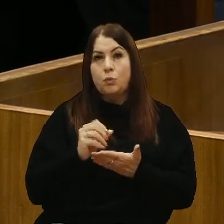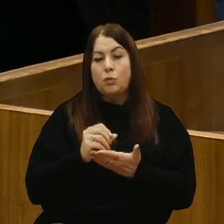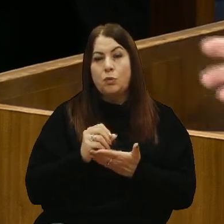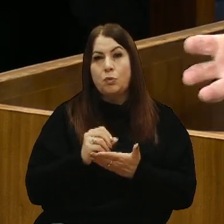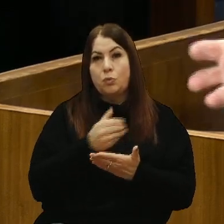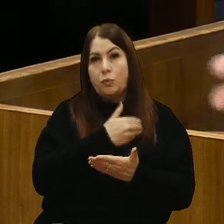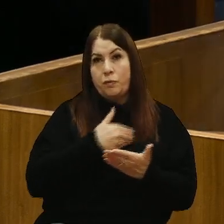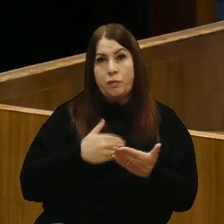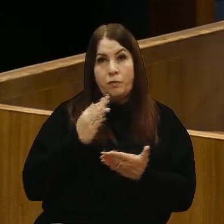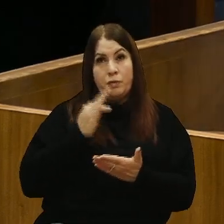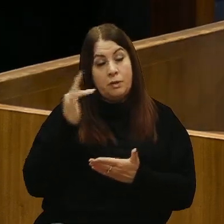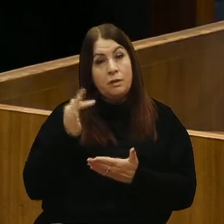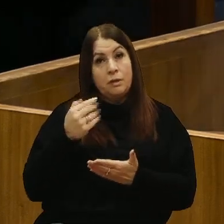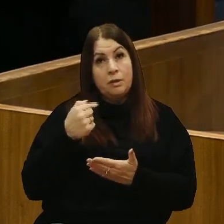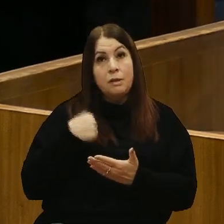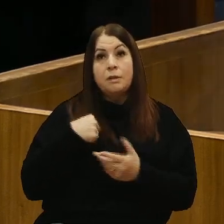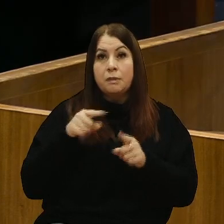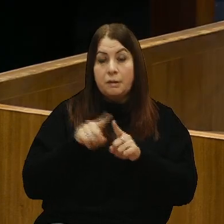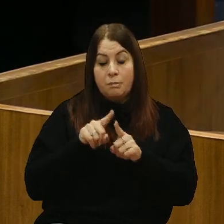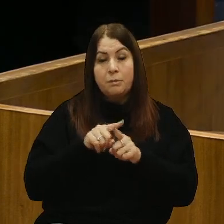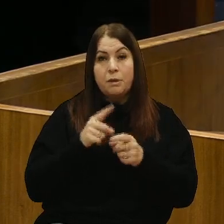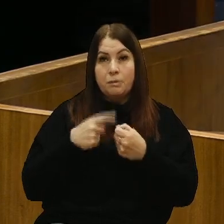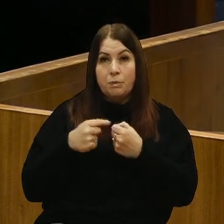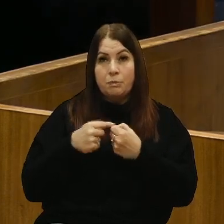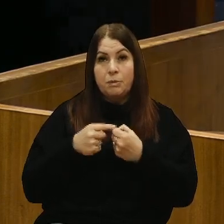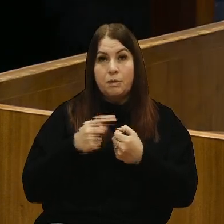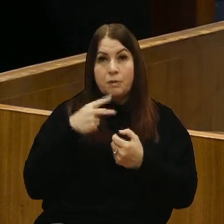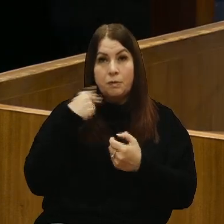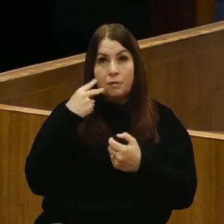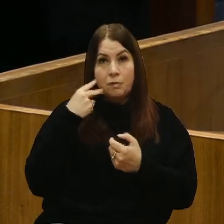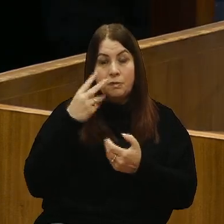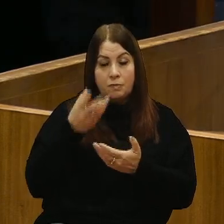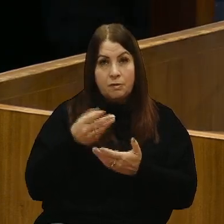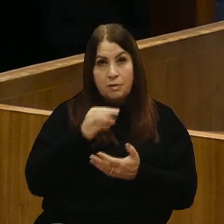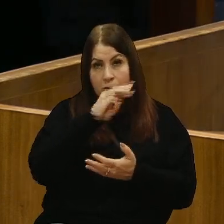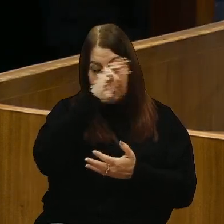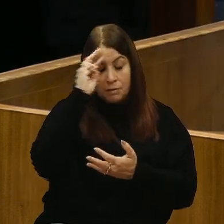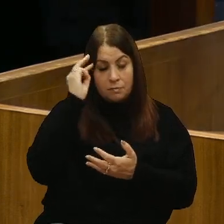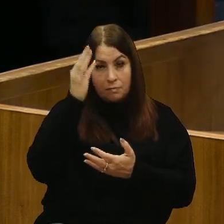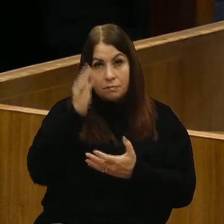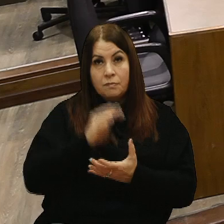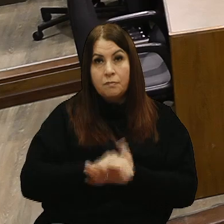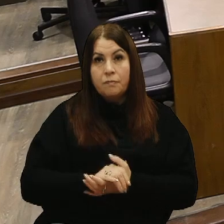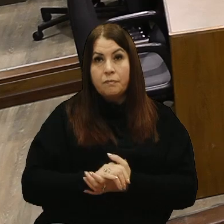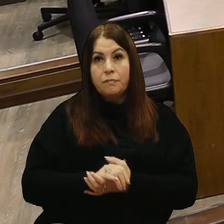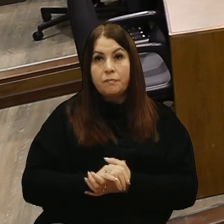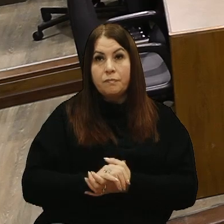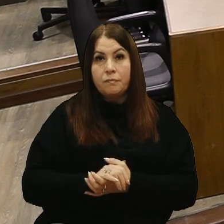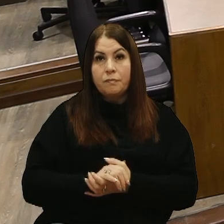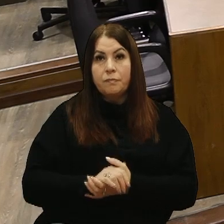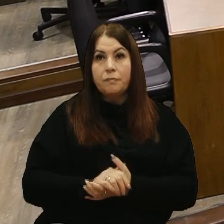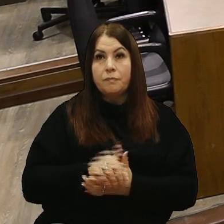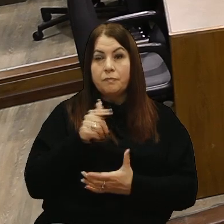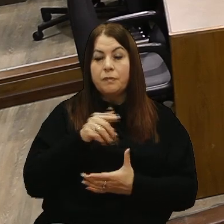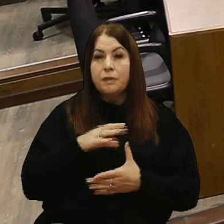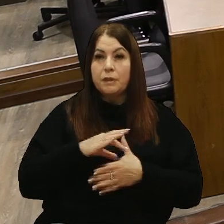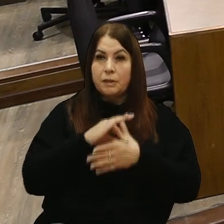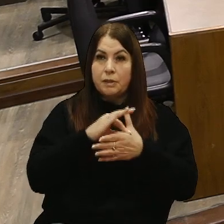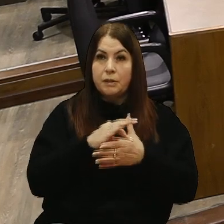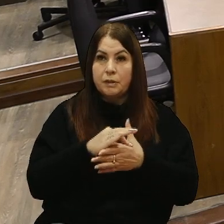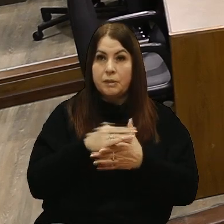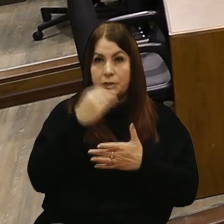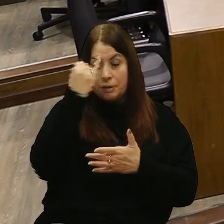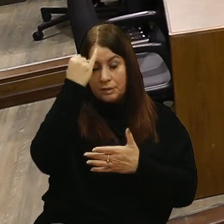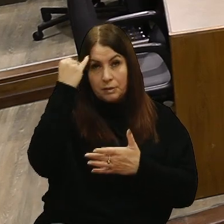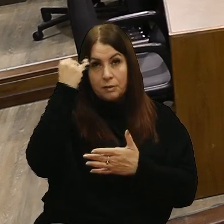federal e, tá, claro, também com contrapartida do município. Seu à parte, vereador Juliano Valim. Vice-líder de governo, Grande D'Ambros,